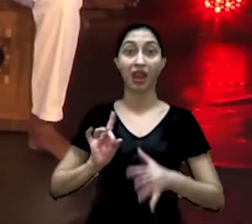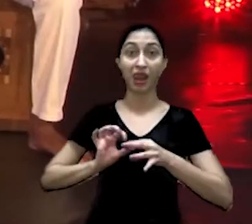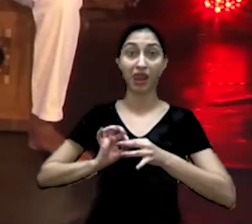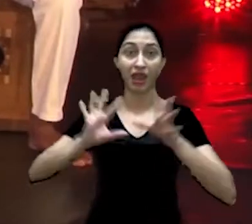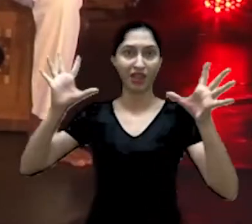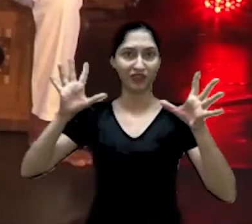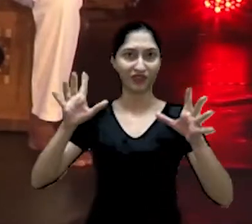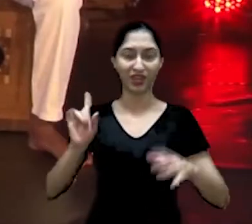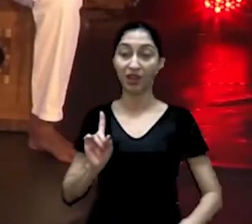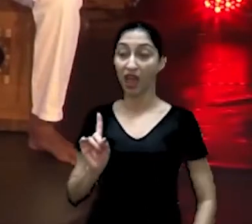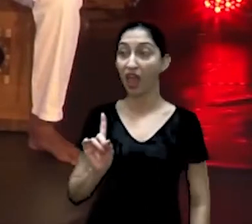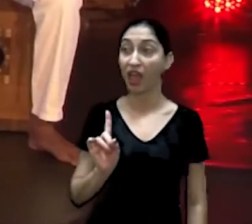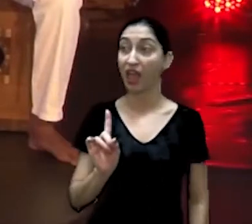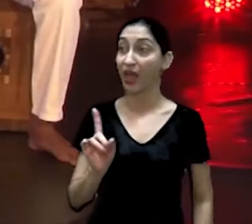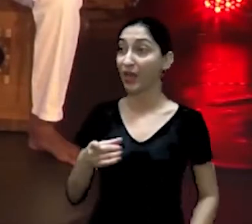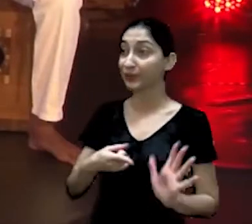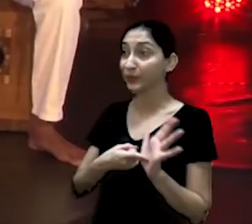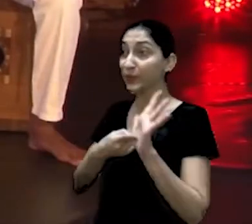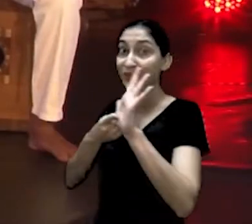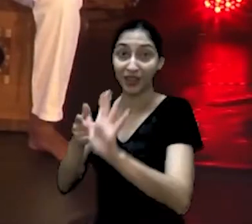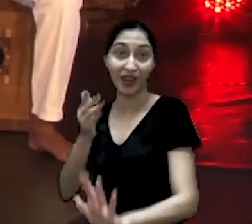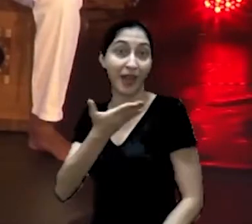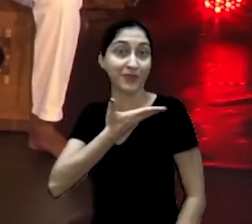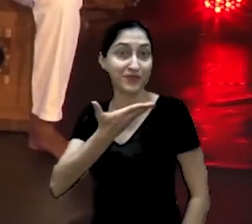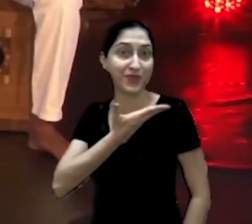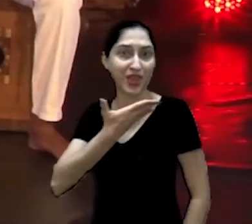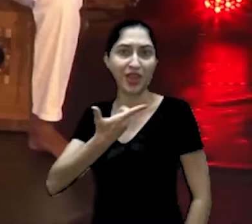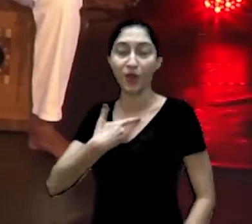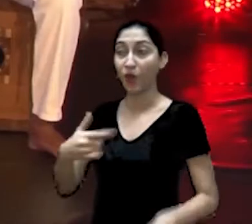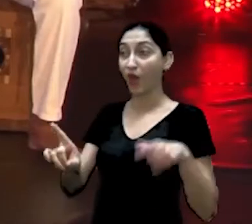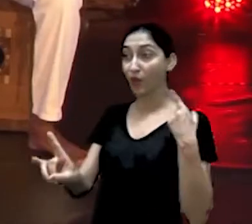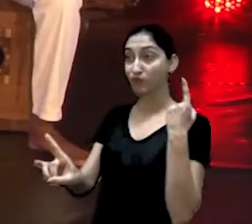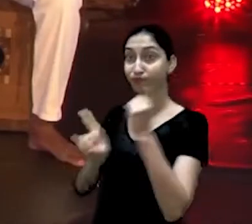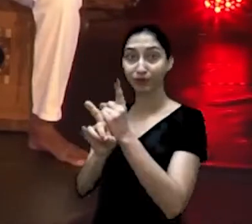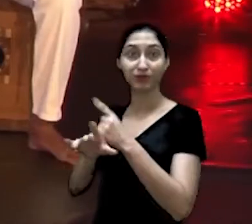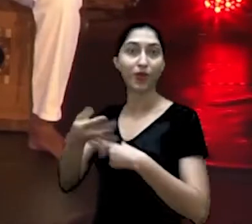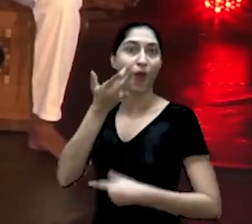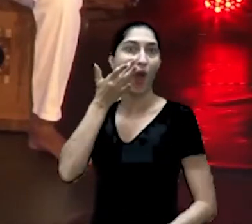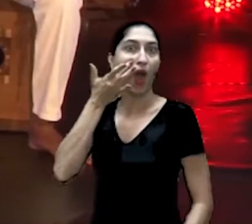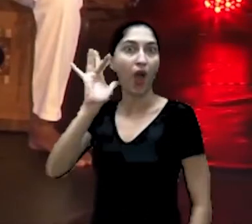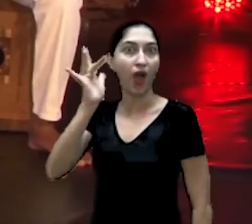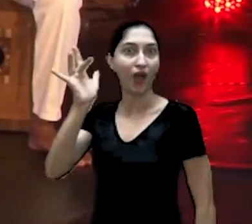eu tinha achado a botija de ouro.